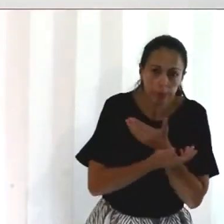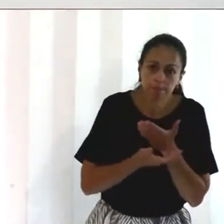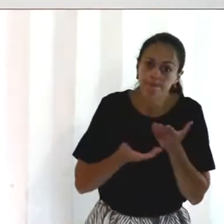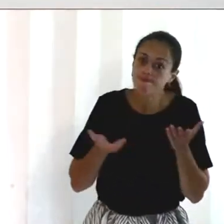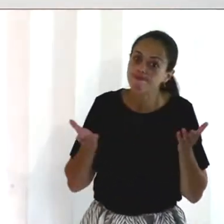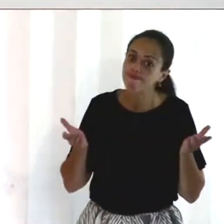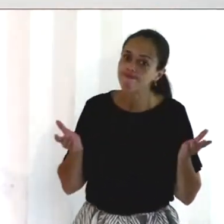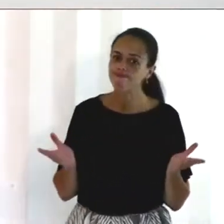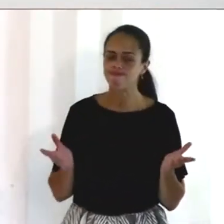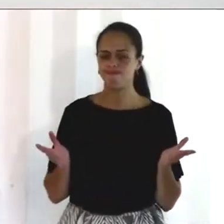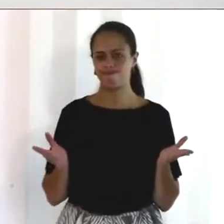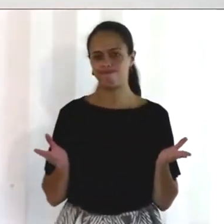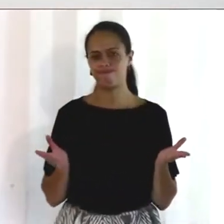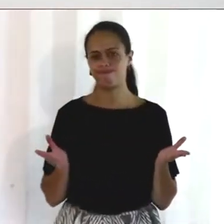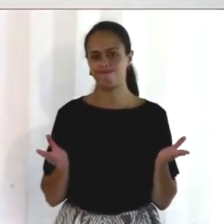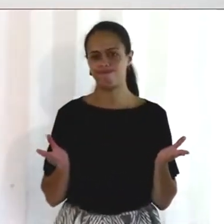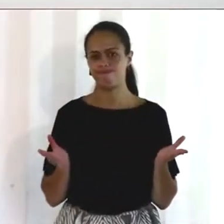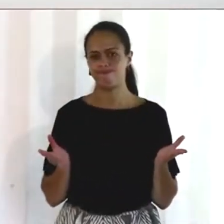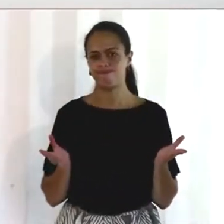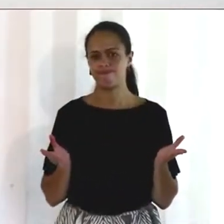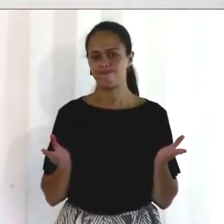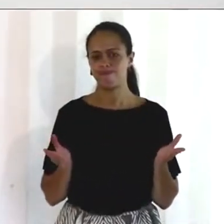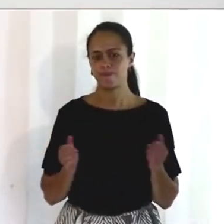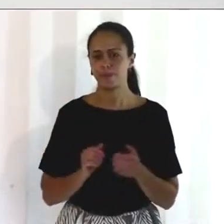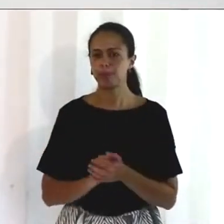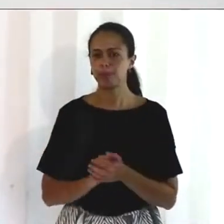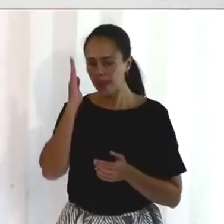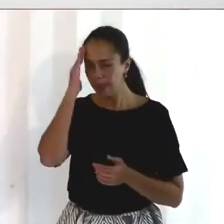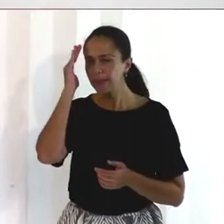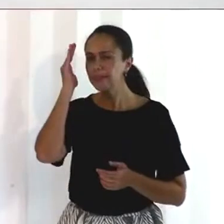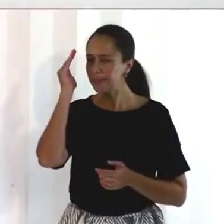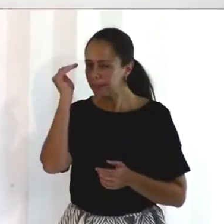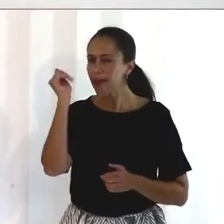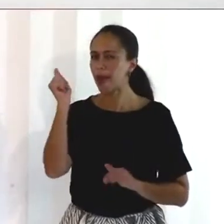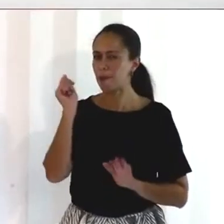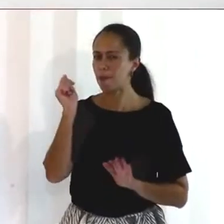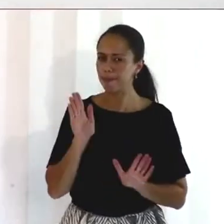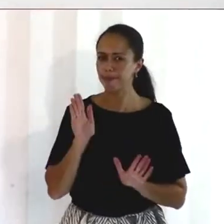que é certo e o que é errado. Mas não só sabe o que é certo e